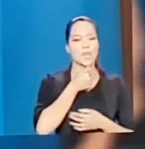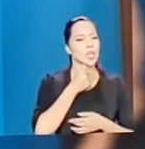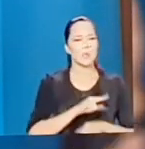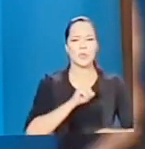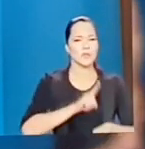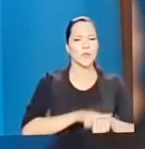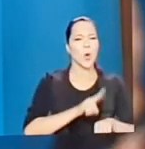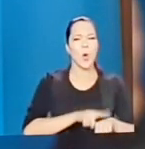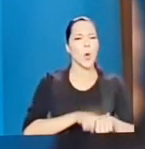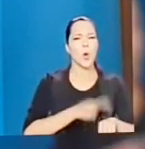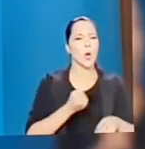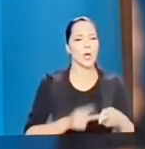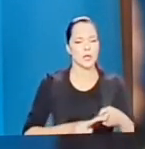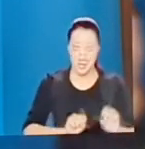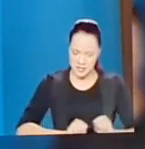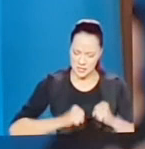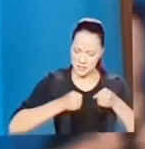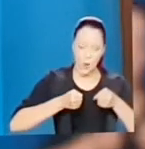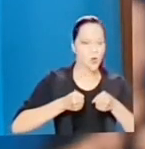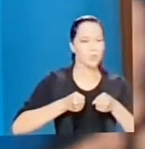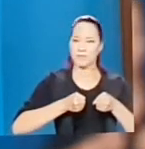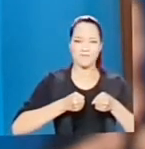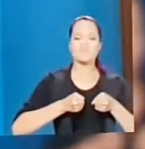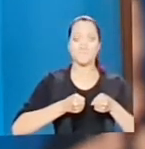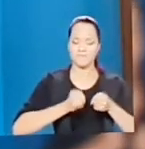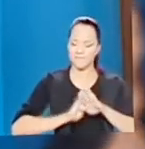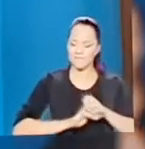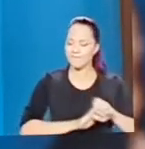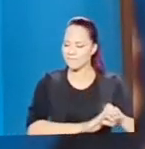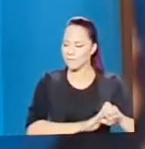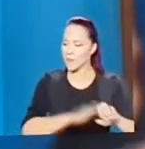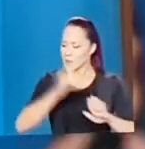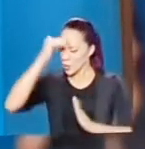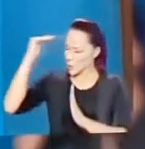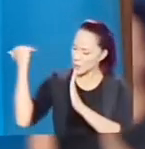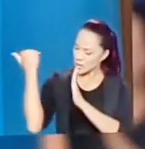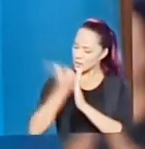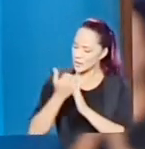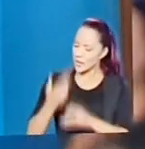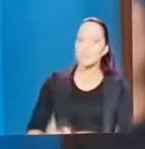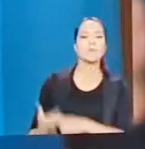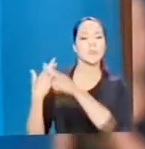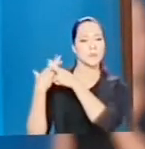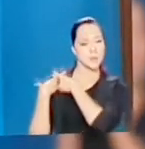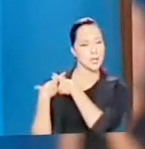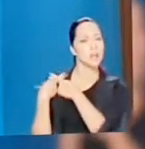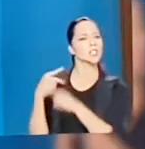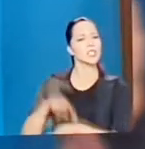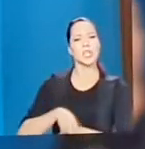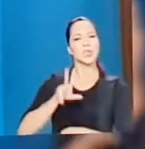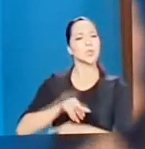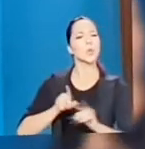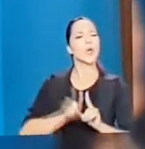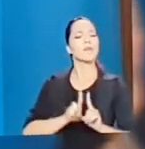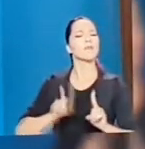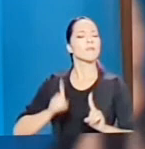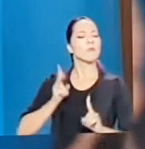horários nem esforços para honrar a responsabilidade da qual nunca se